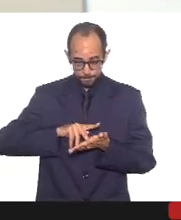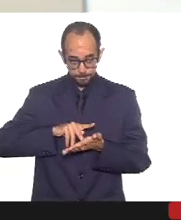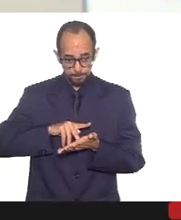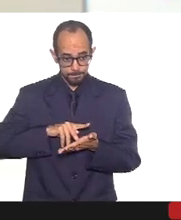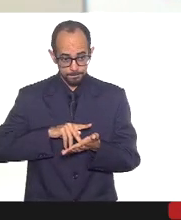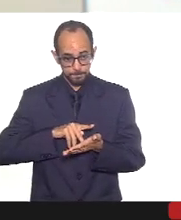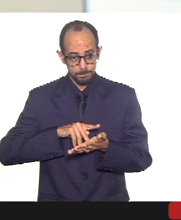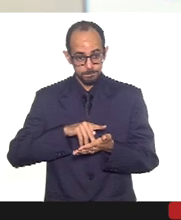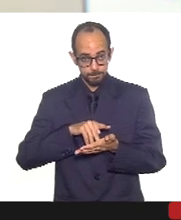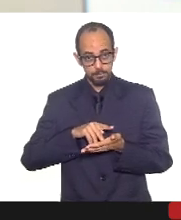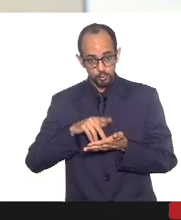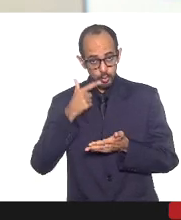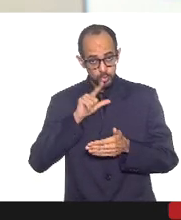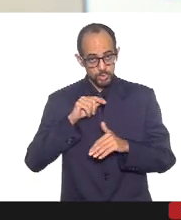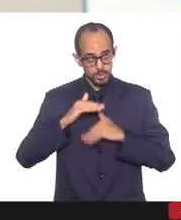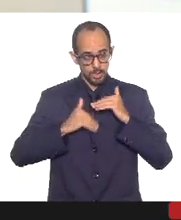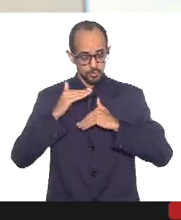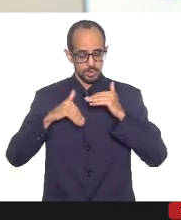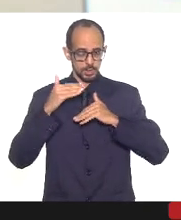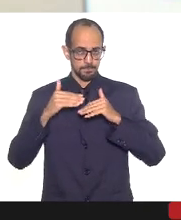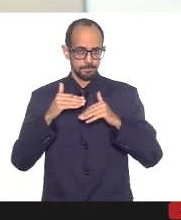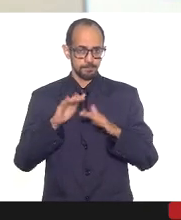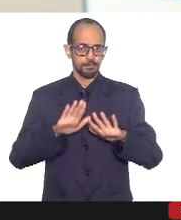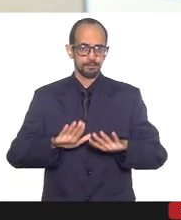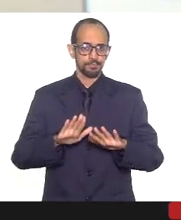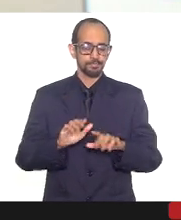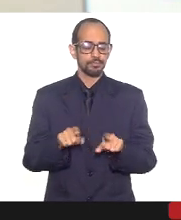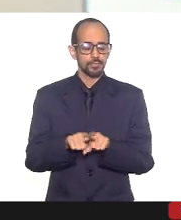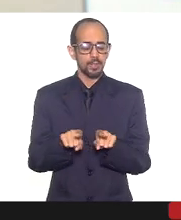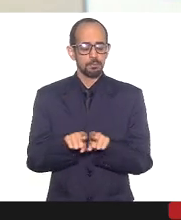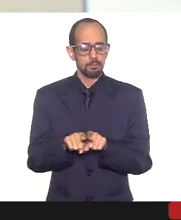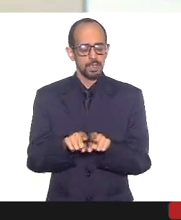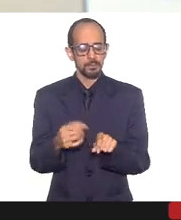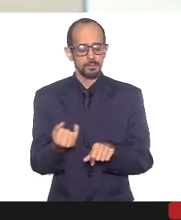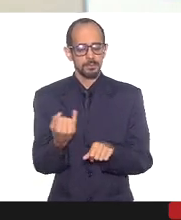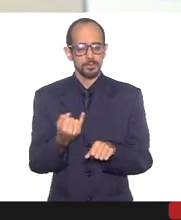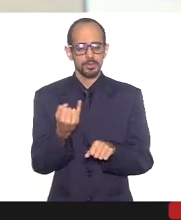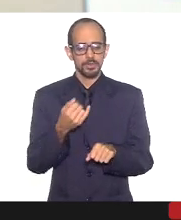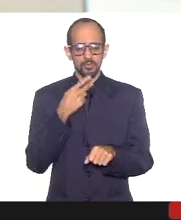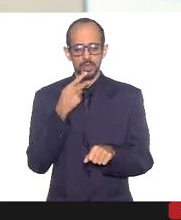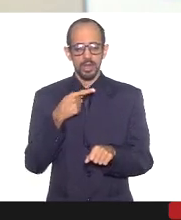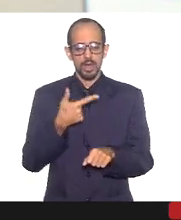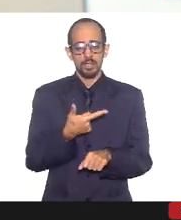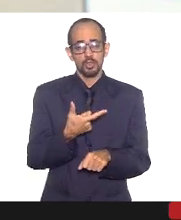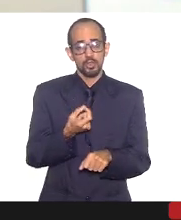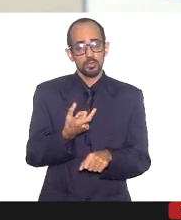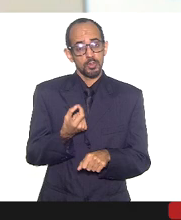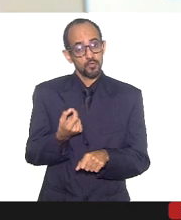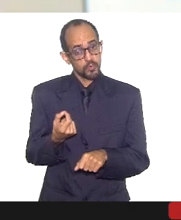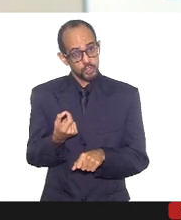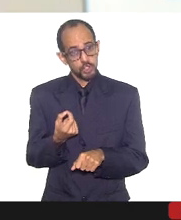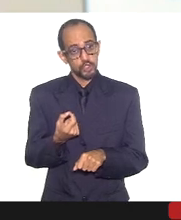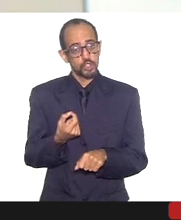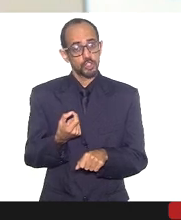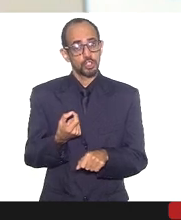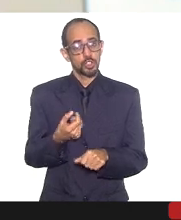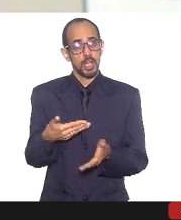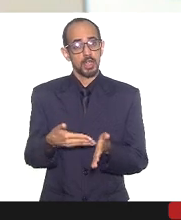tenha condições de avançar. Destaco que a gente teve, nos anos 2020, no ano